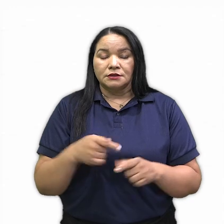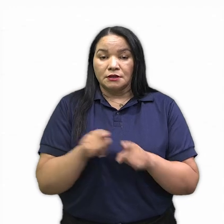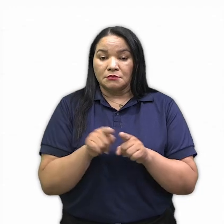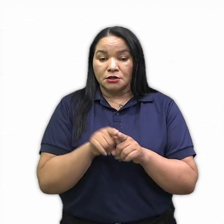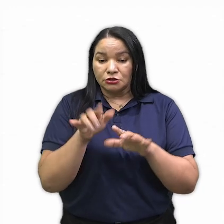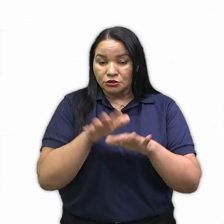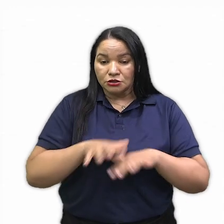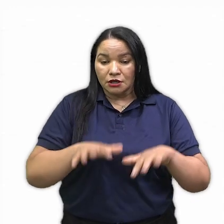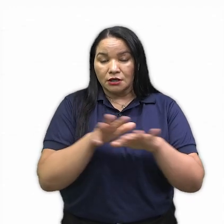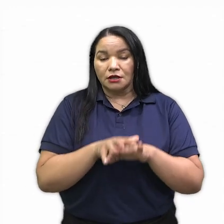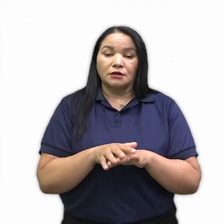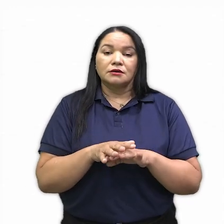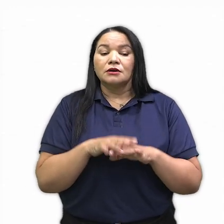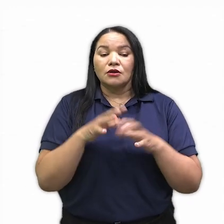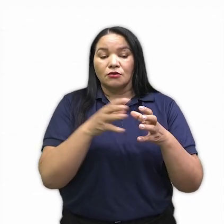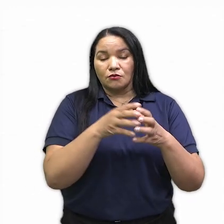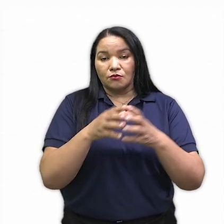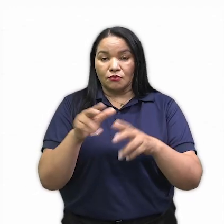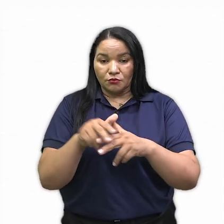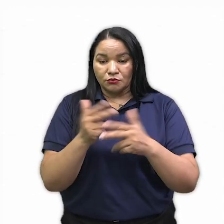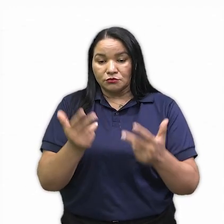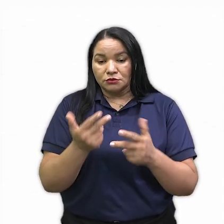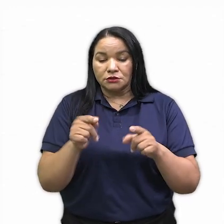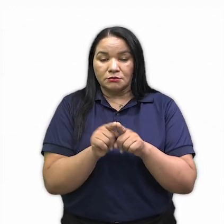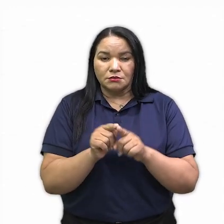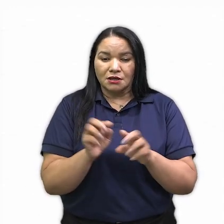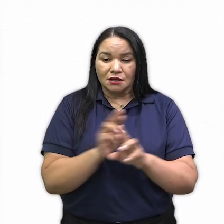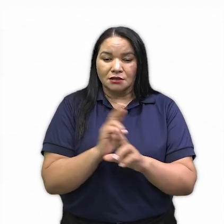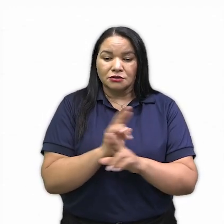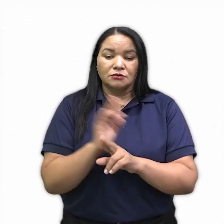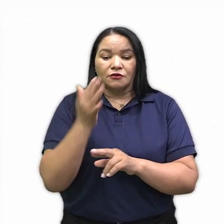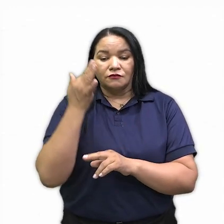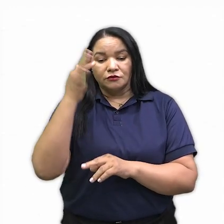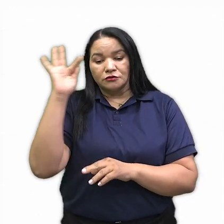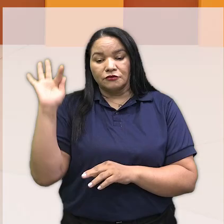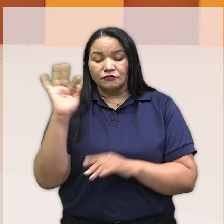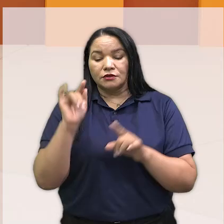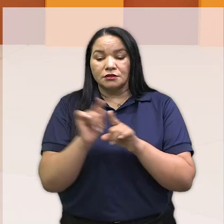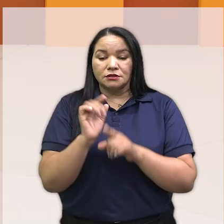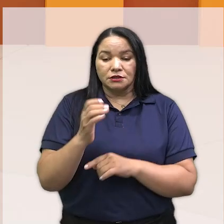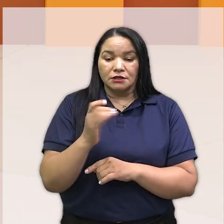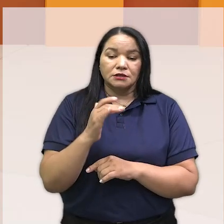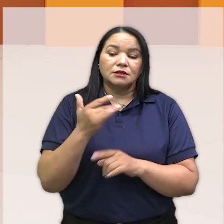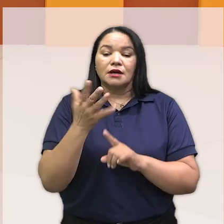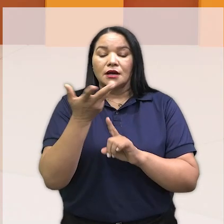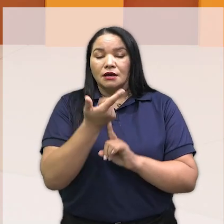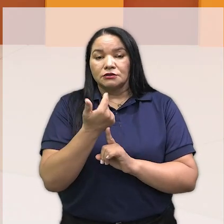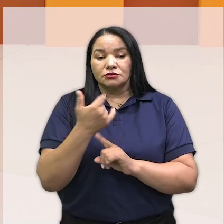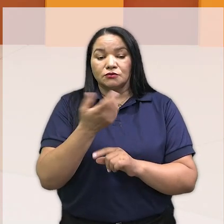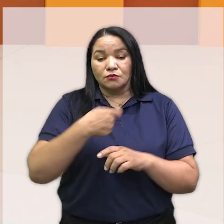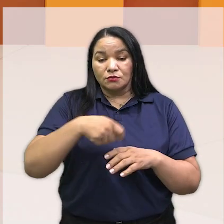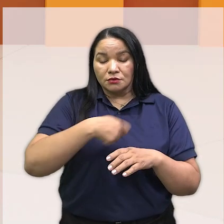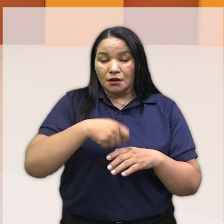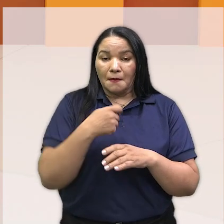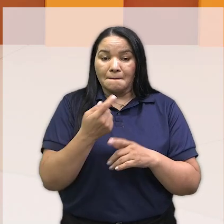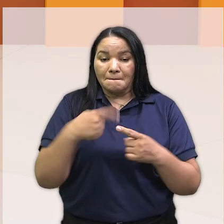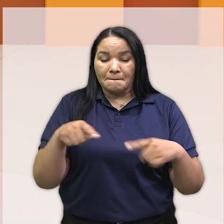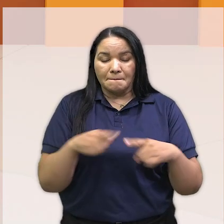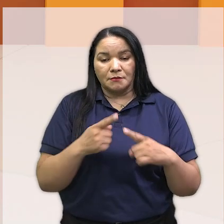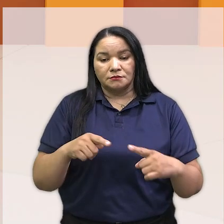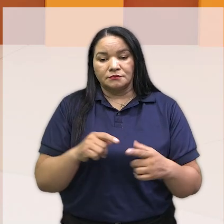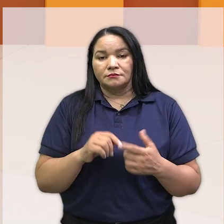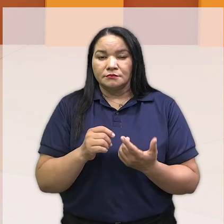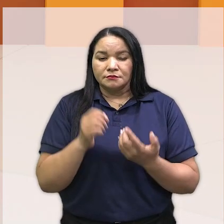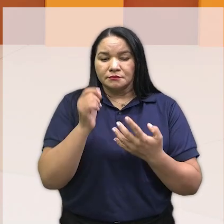geral em relação às etnias, né, que está relacionado à filosofia de vida, à ciência, à arte, à culinária, à música.